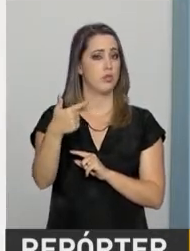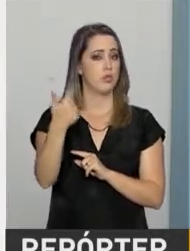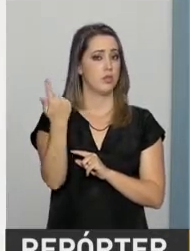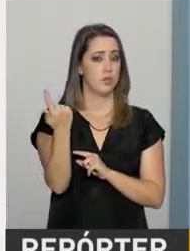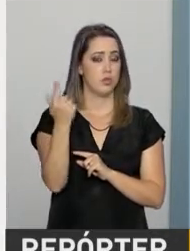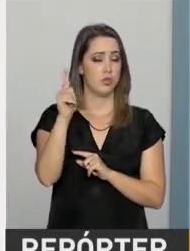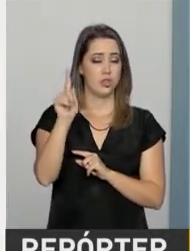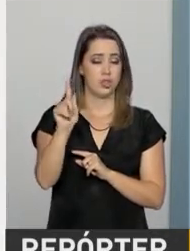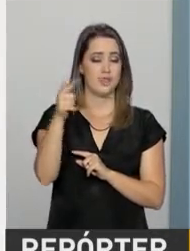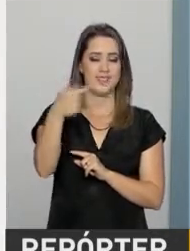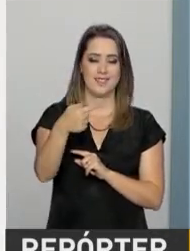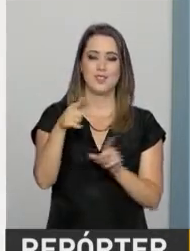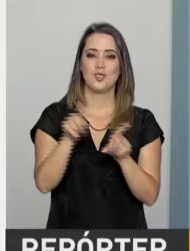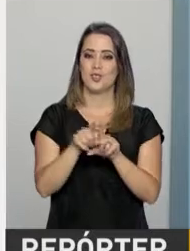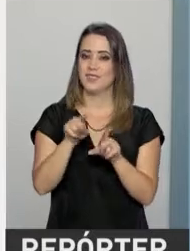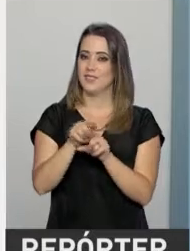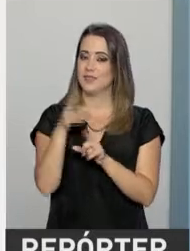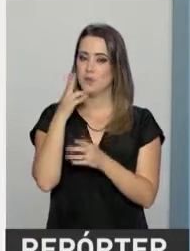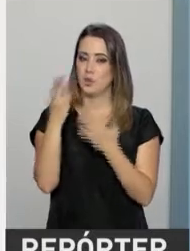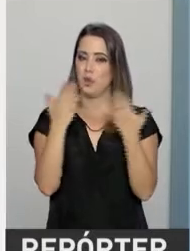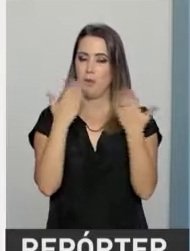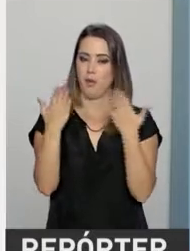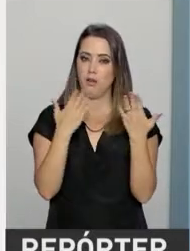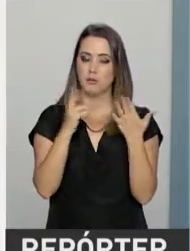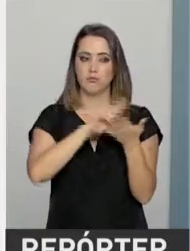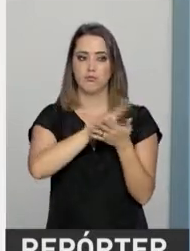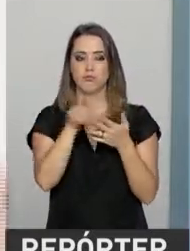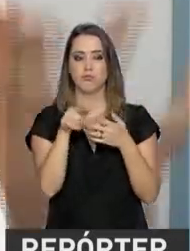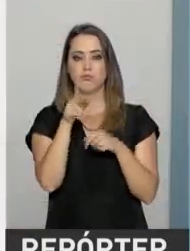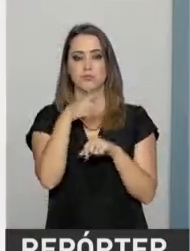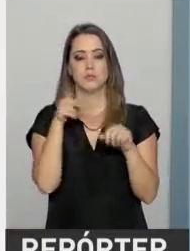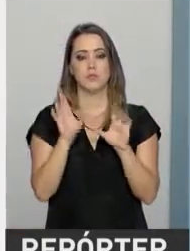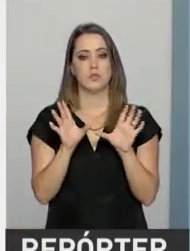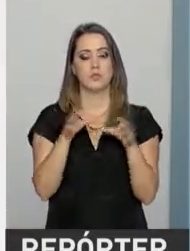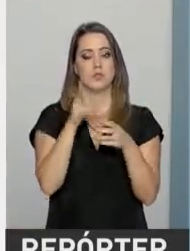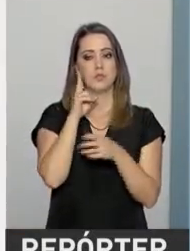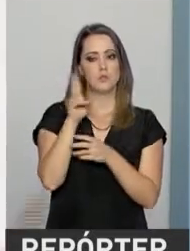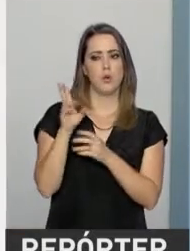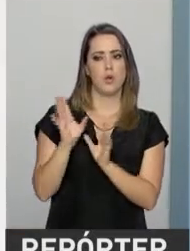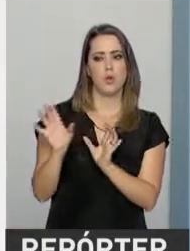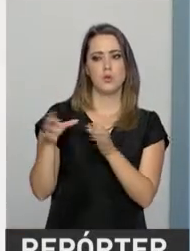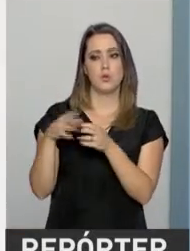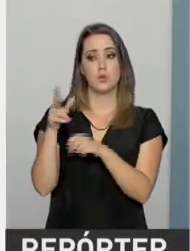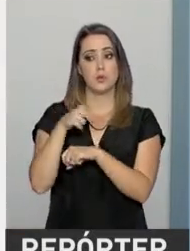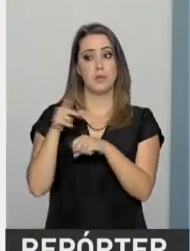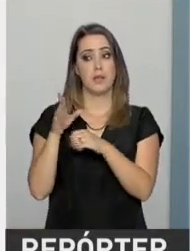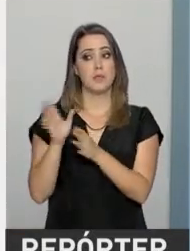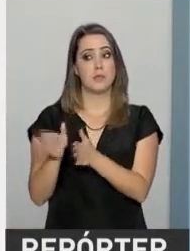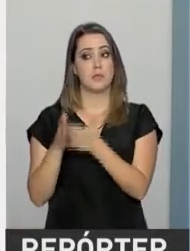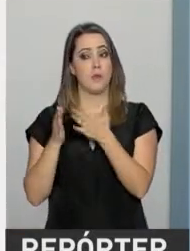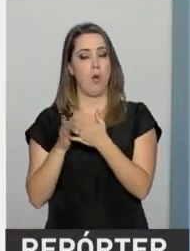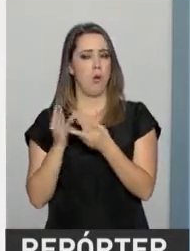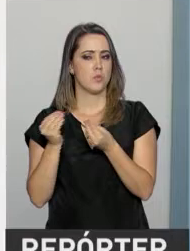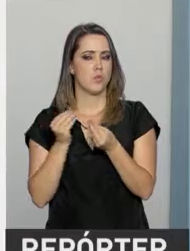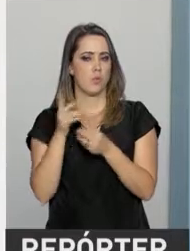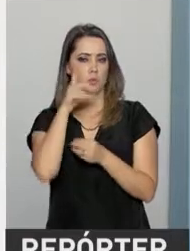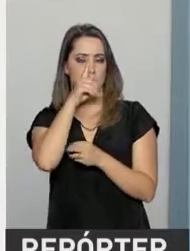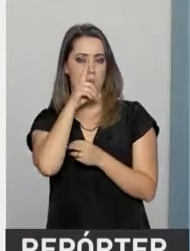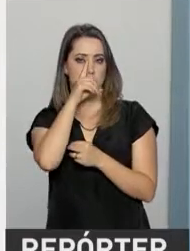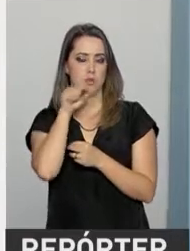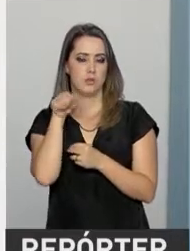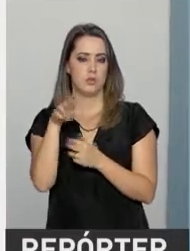mais importante também em tendência olha entre os emergentes quais são os riscos a gente olha é muito falando